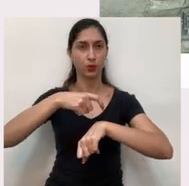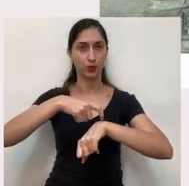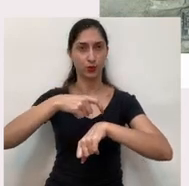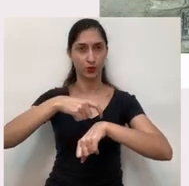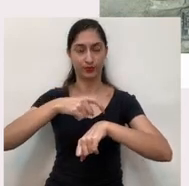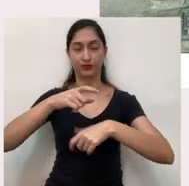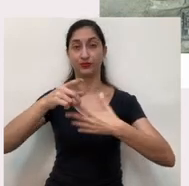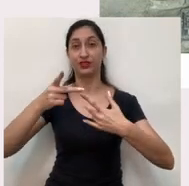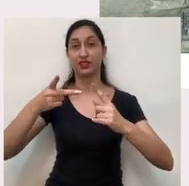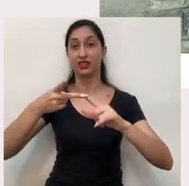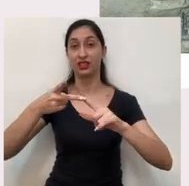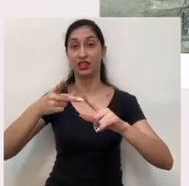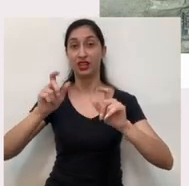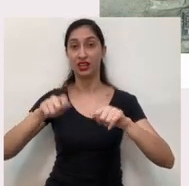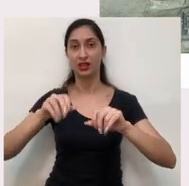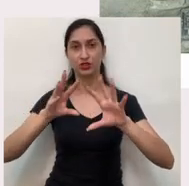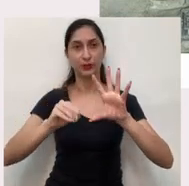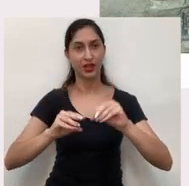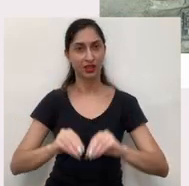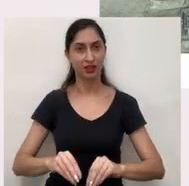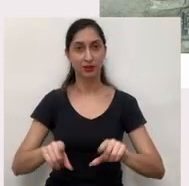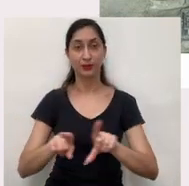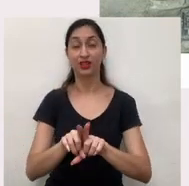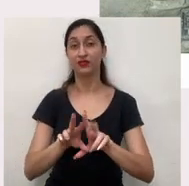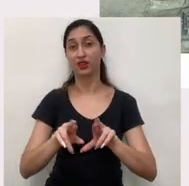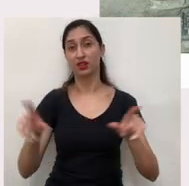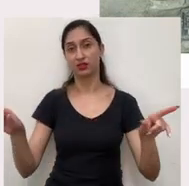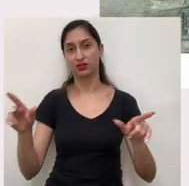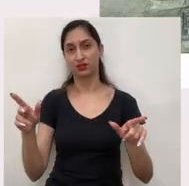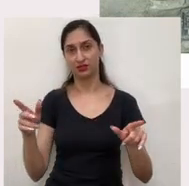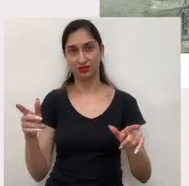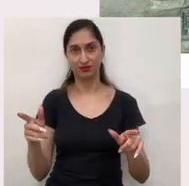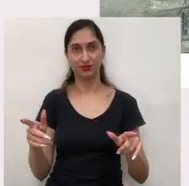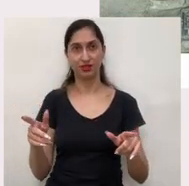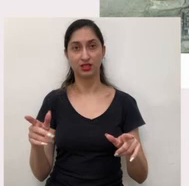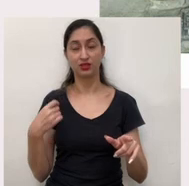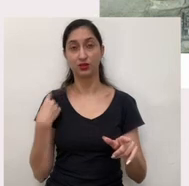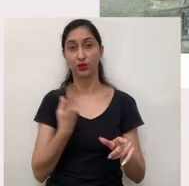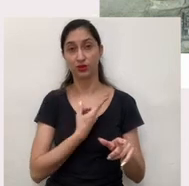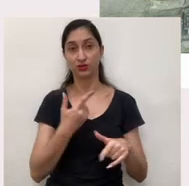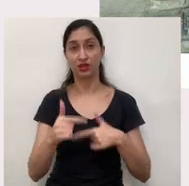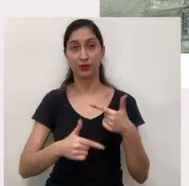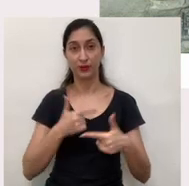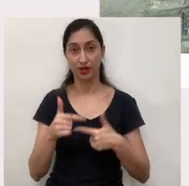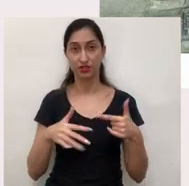de diversas naturezas. Assim. No trabalho de campo do urbano ornamento,